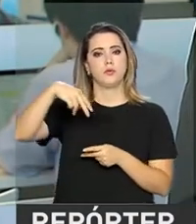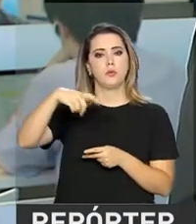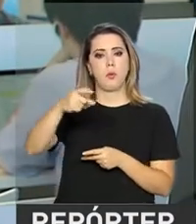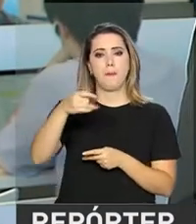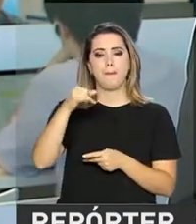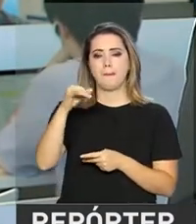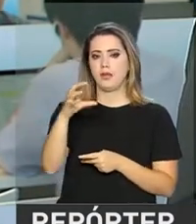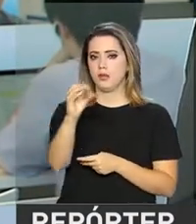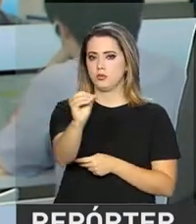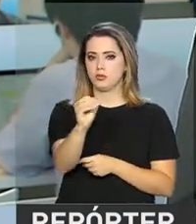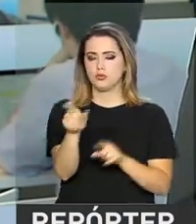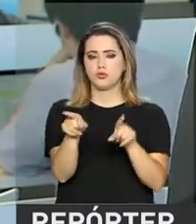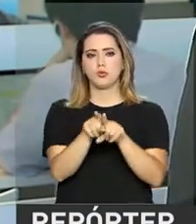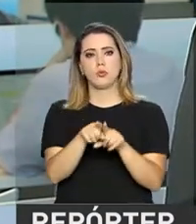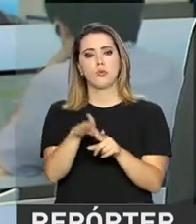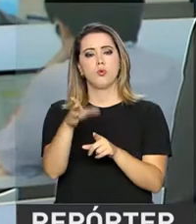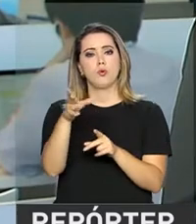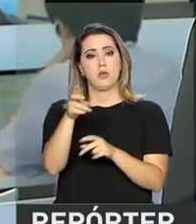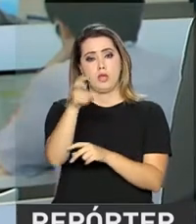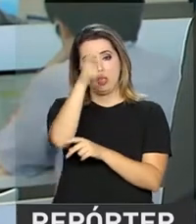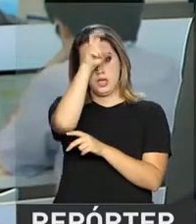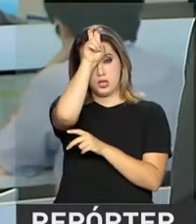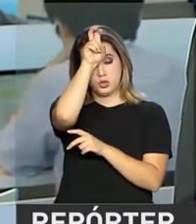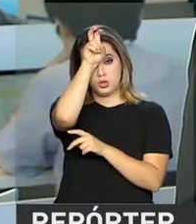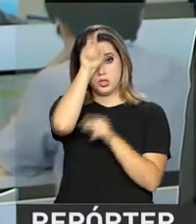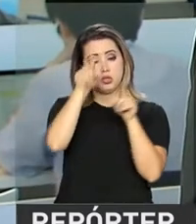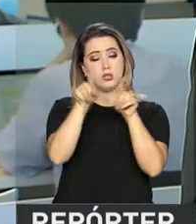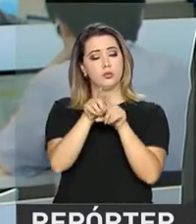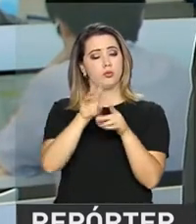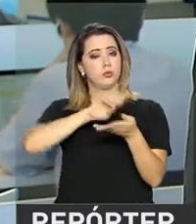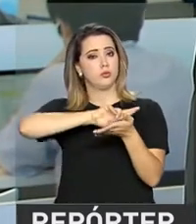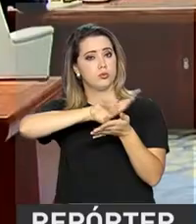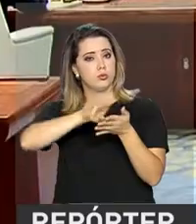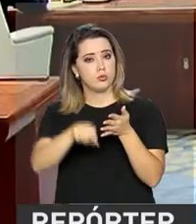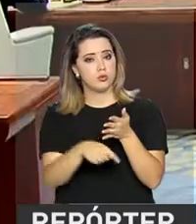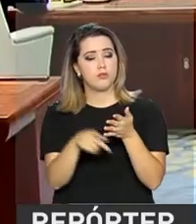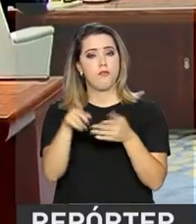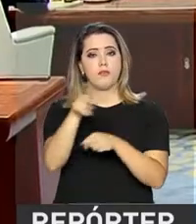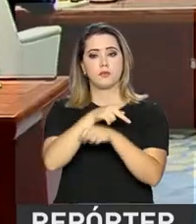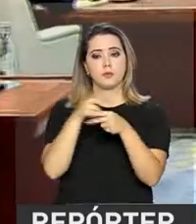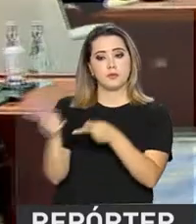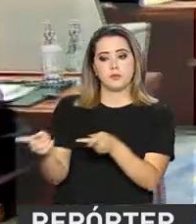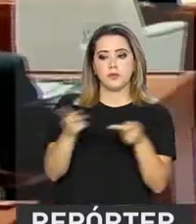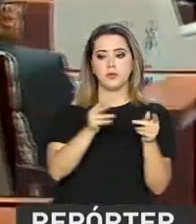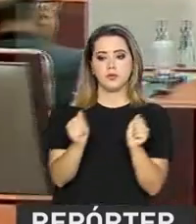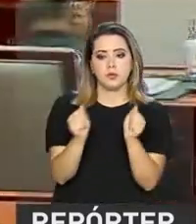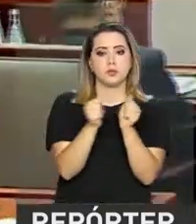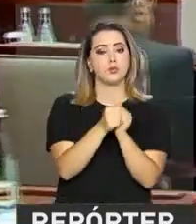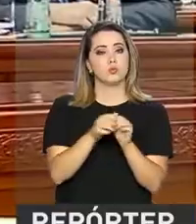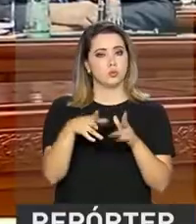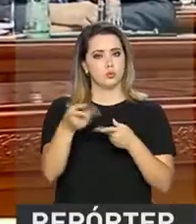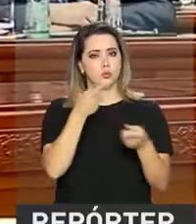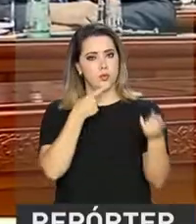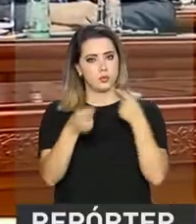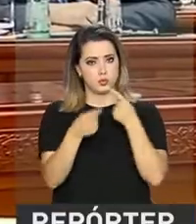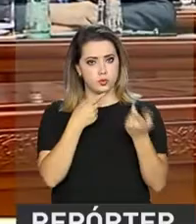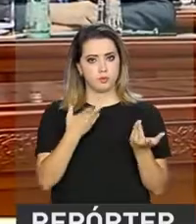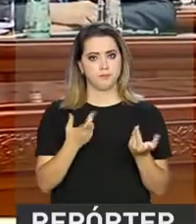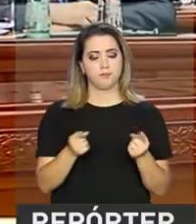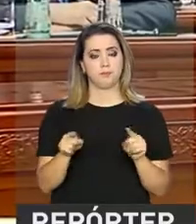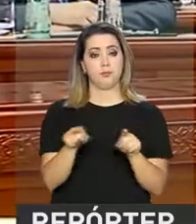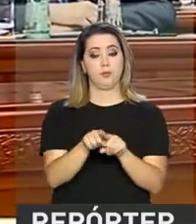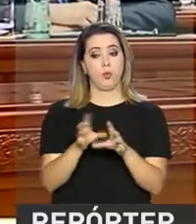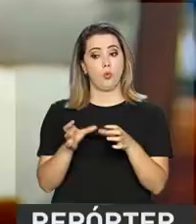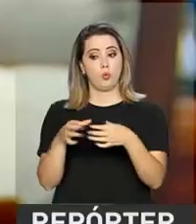África, Tailândia, do Sudeste Asiático e Tajiquistão, da Ásia. No encontro, os líderes, entre eles o presidente